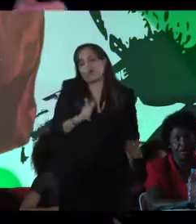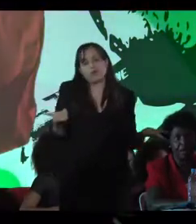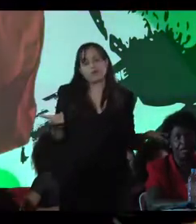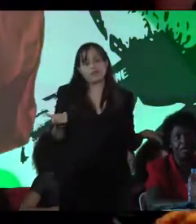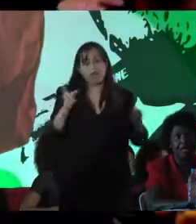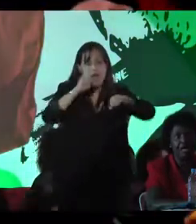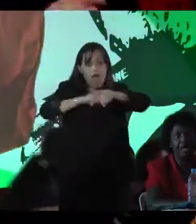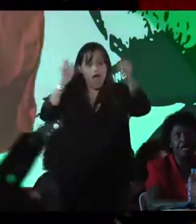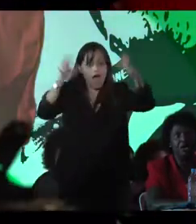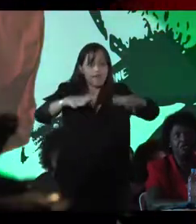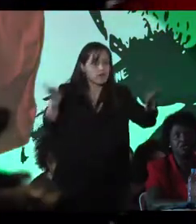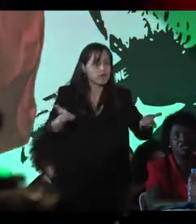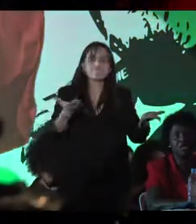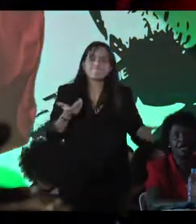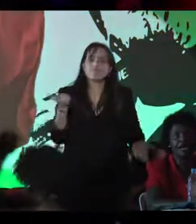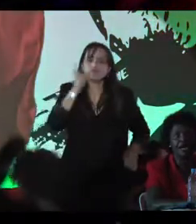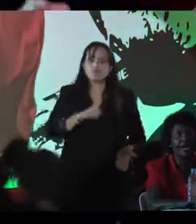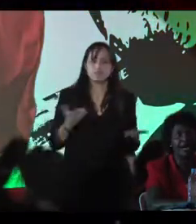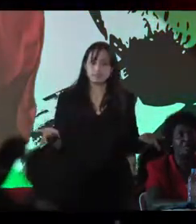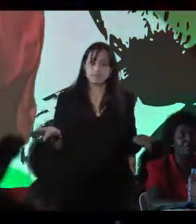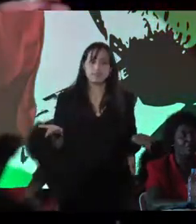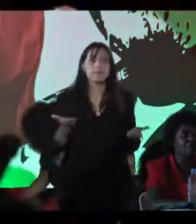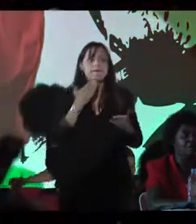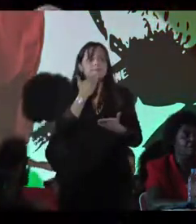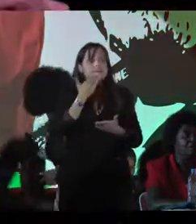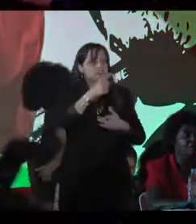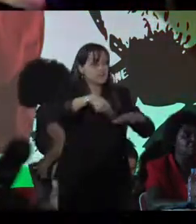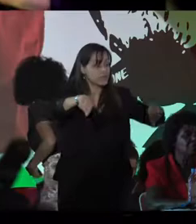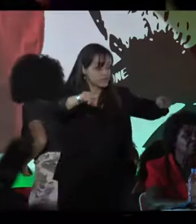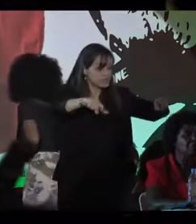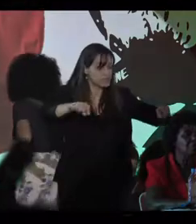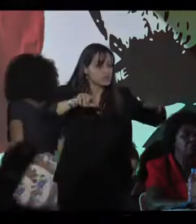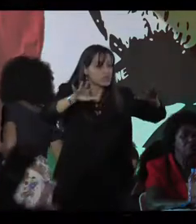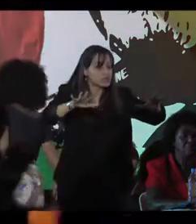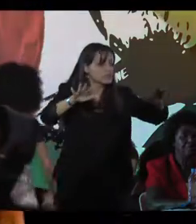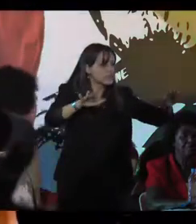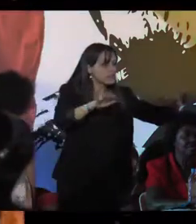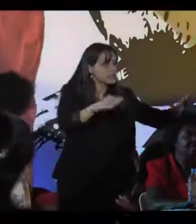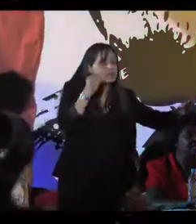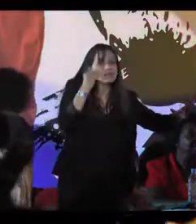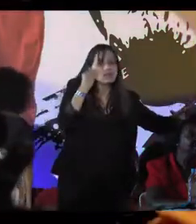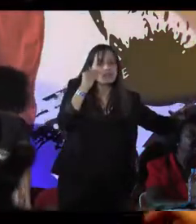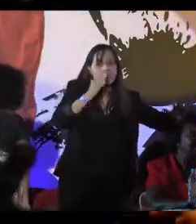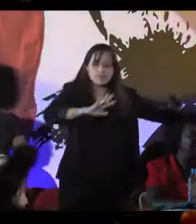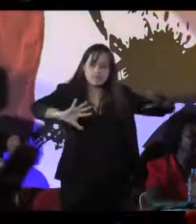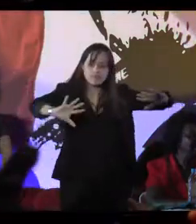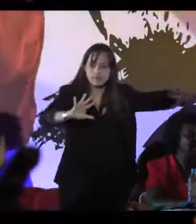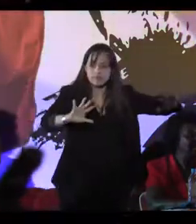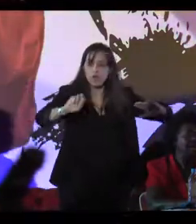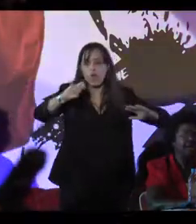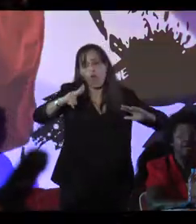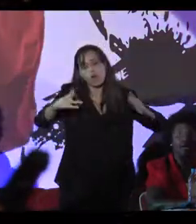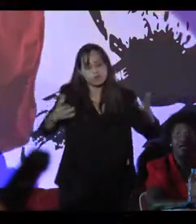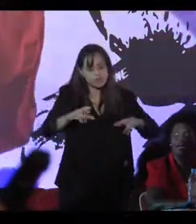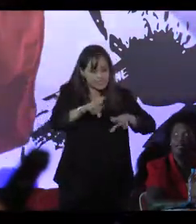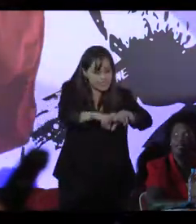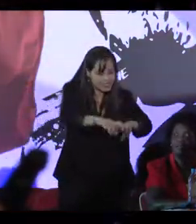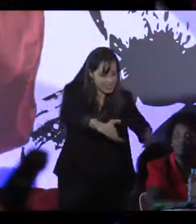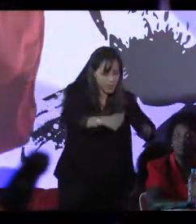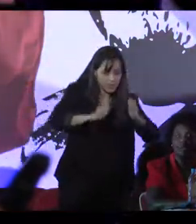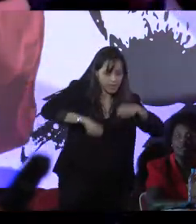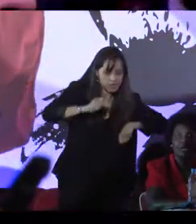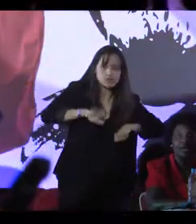ato. Então, pedir a essa turma da frente que consiga se ajeitar ou para a parte mais do lado, ou fazer como a